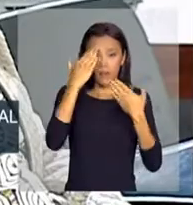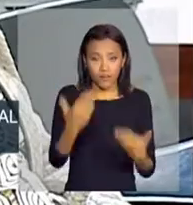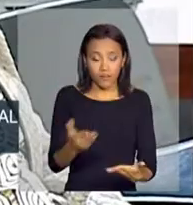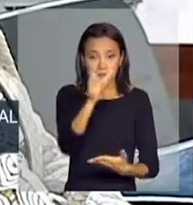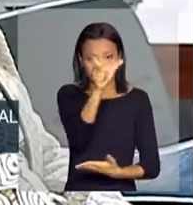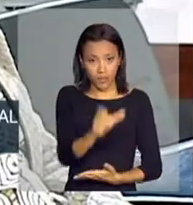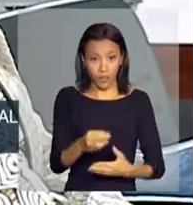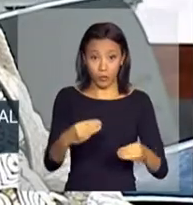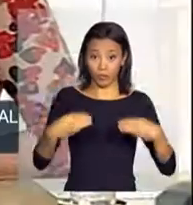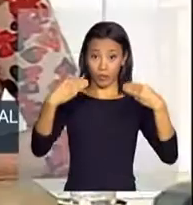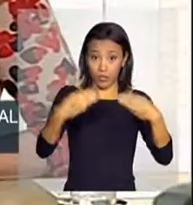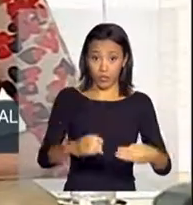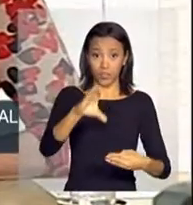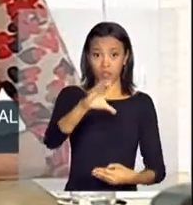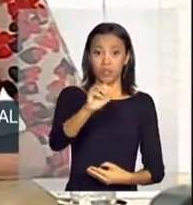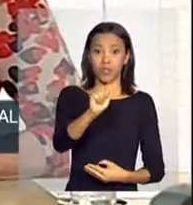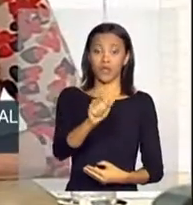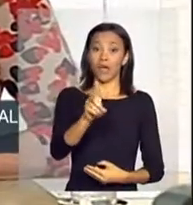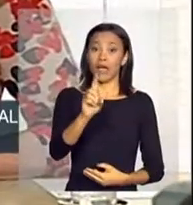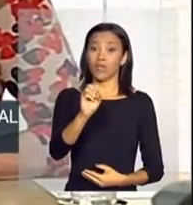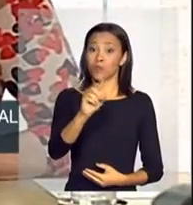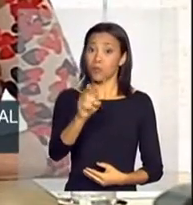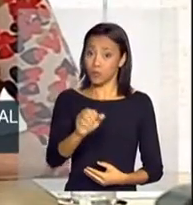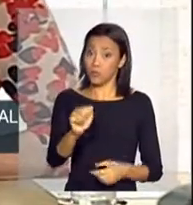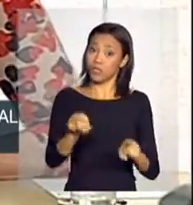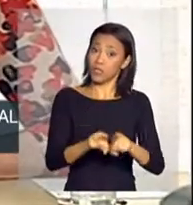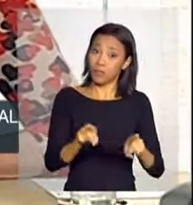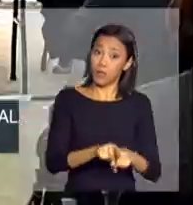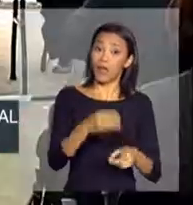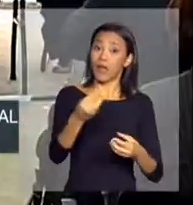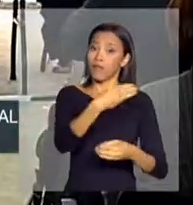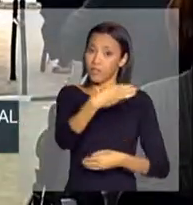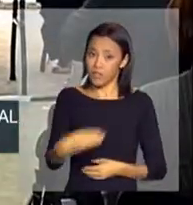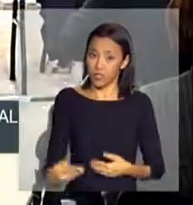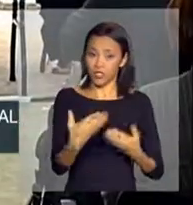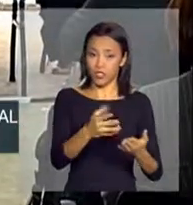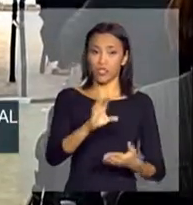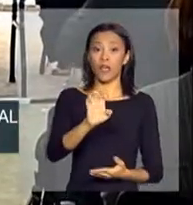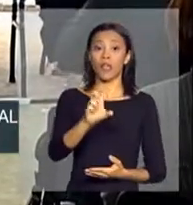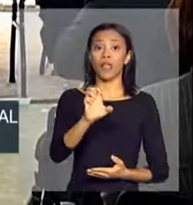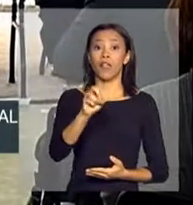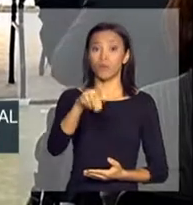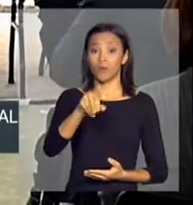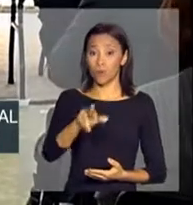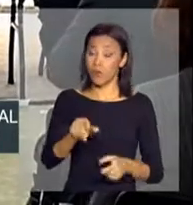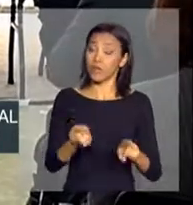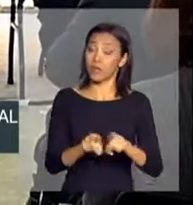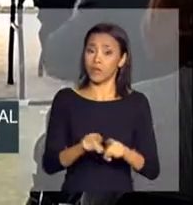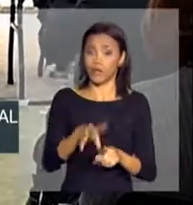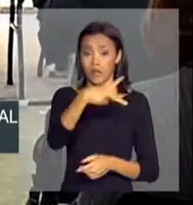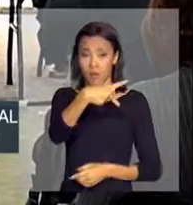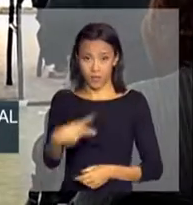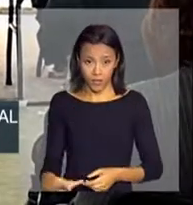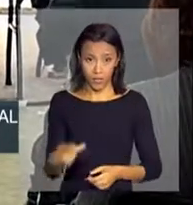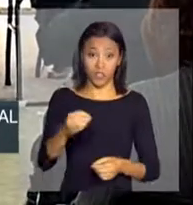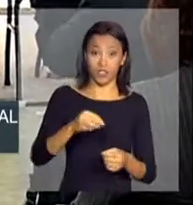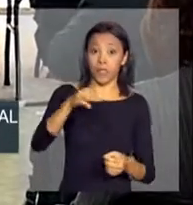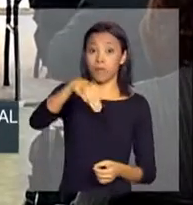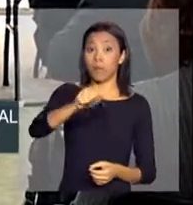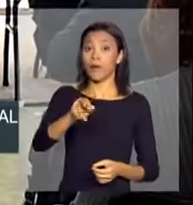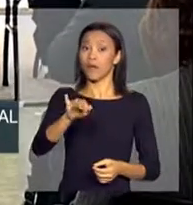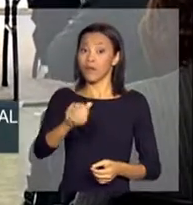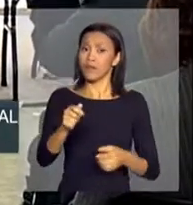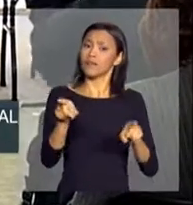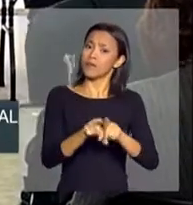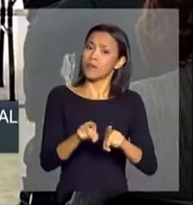Ministro Cardozo complementar ministra Eleonora complementar a ministra Maria do Rosário Nossa colega Ah tá Senadora